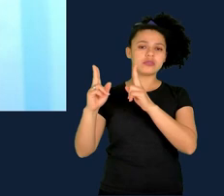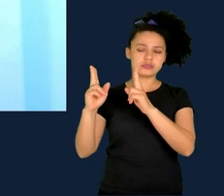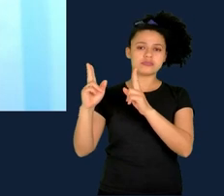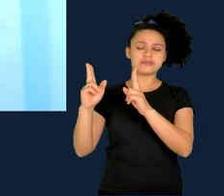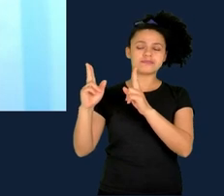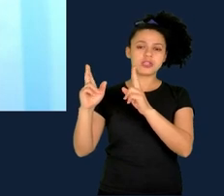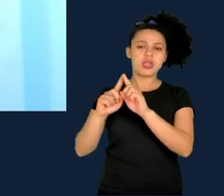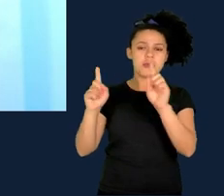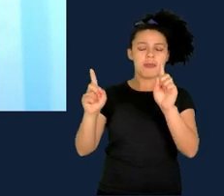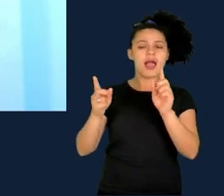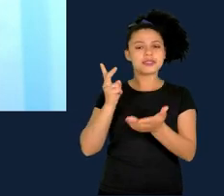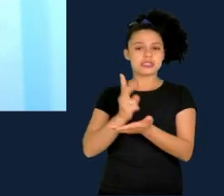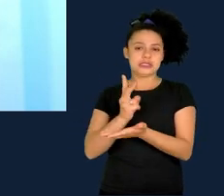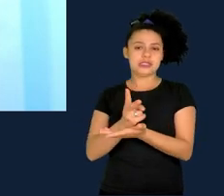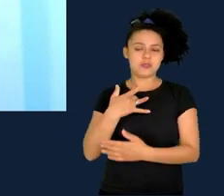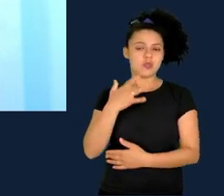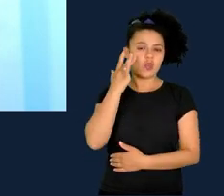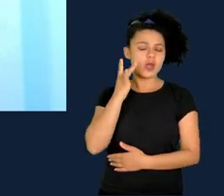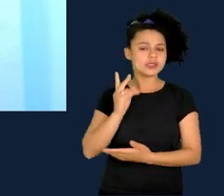acho que sempre